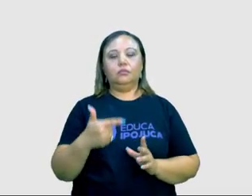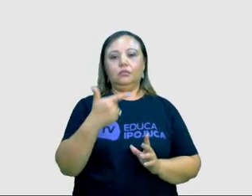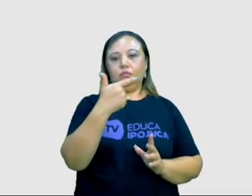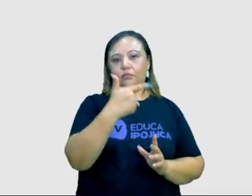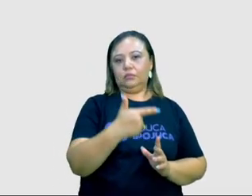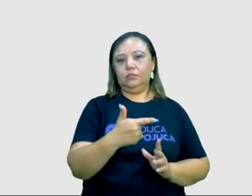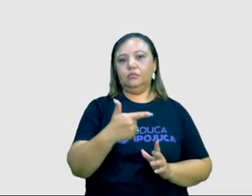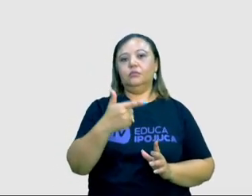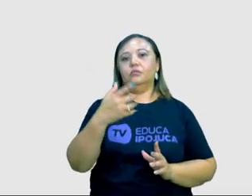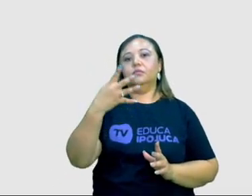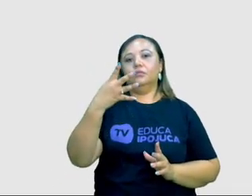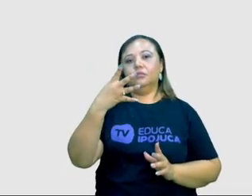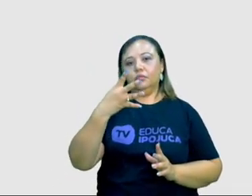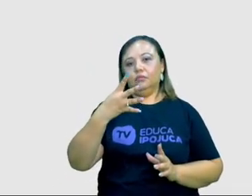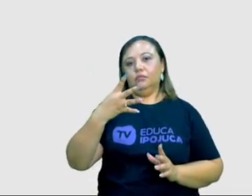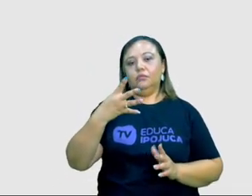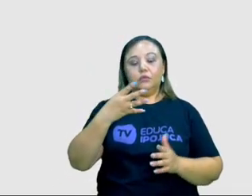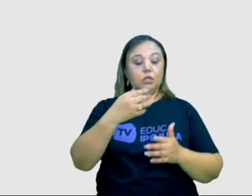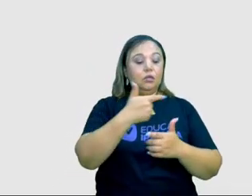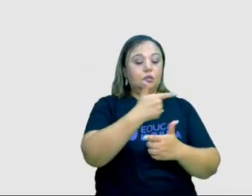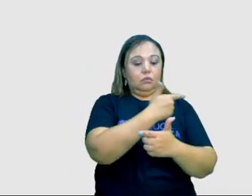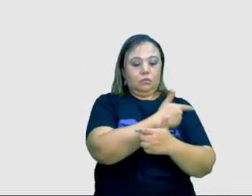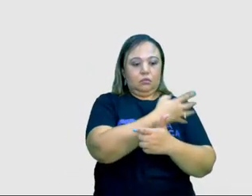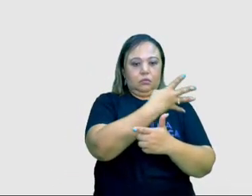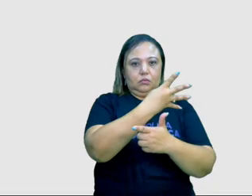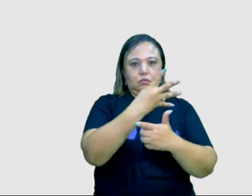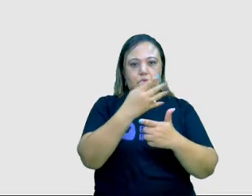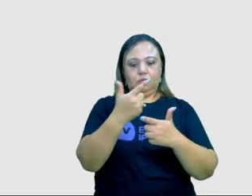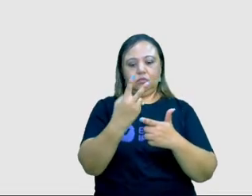244 dividido por 2. Facinho.